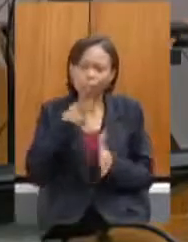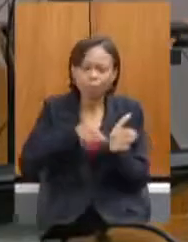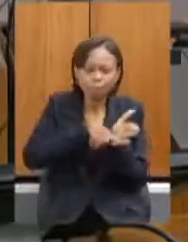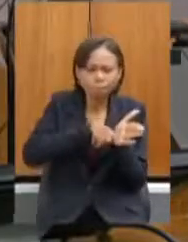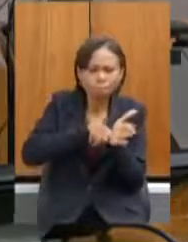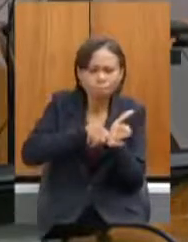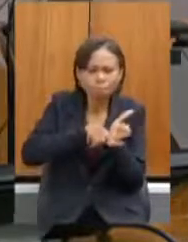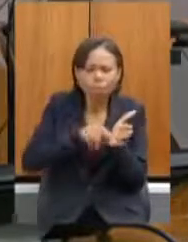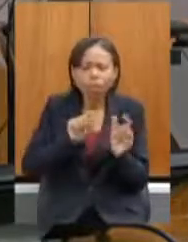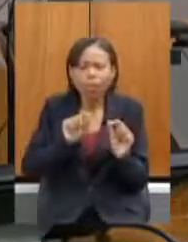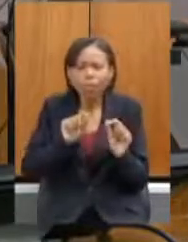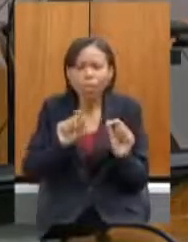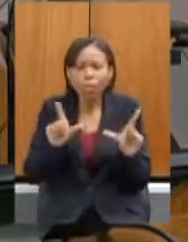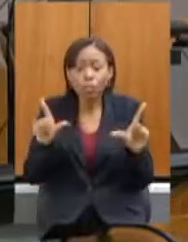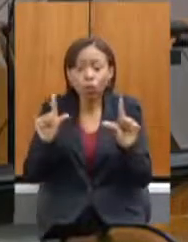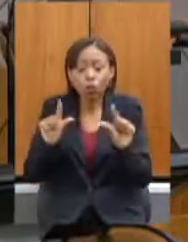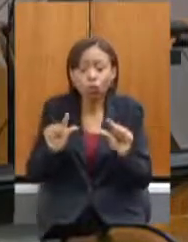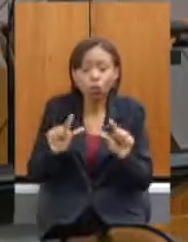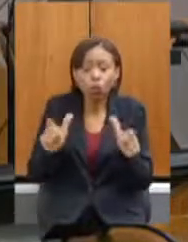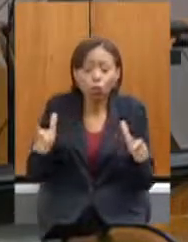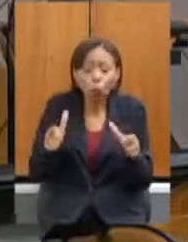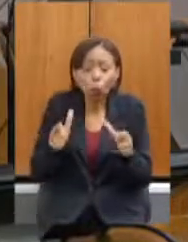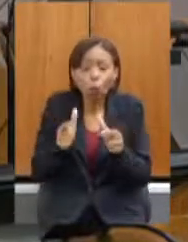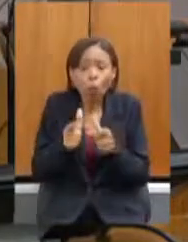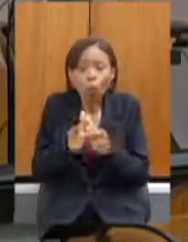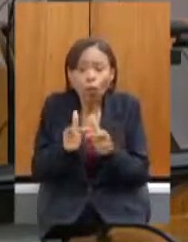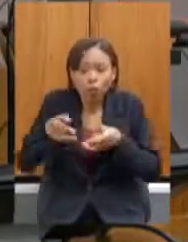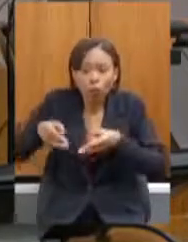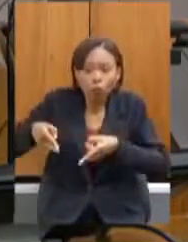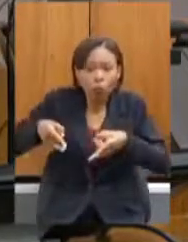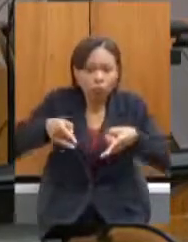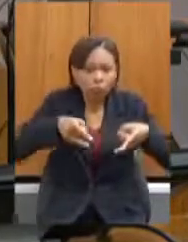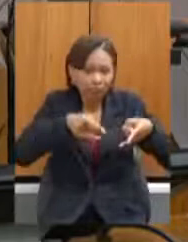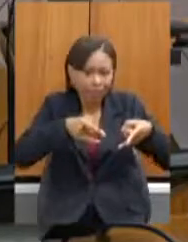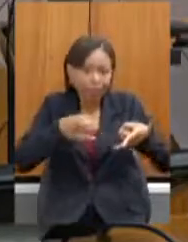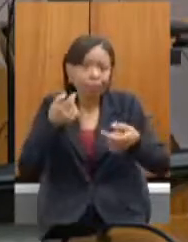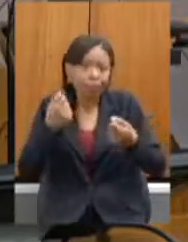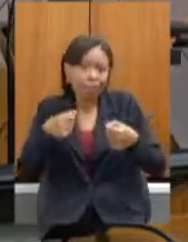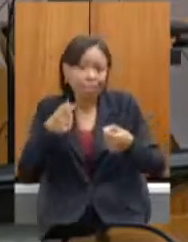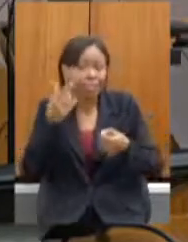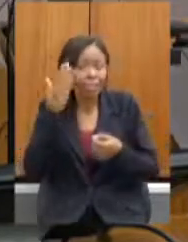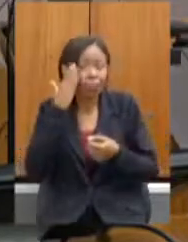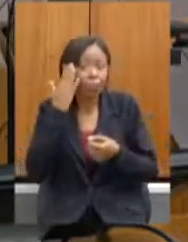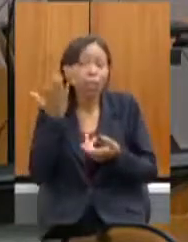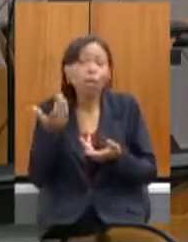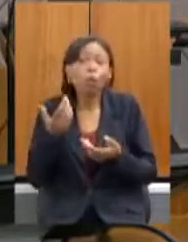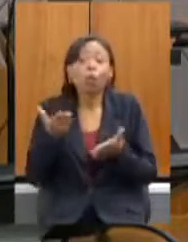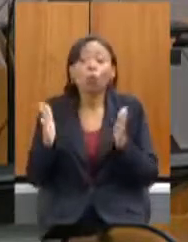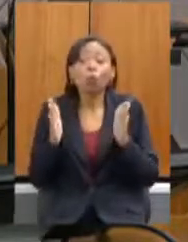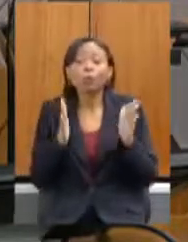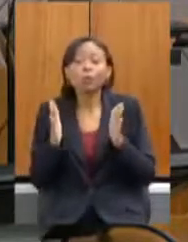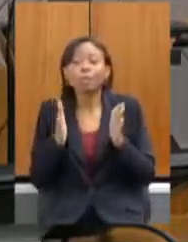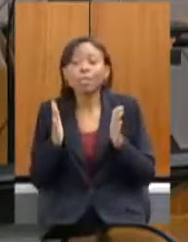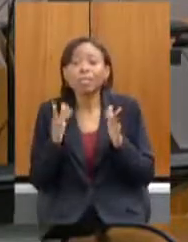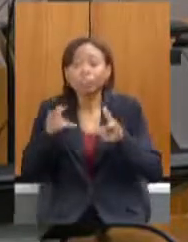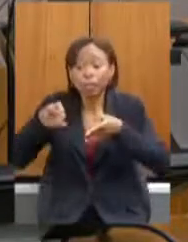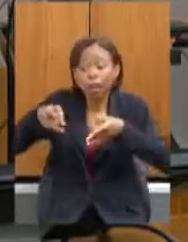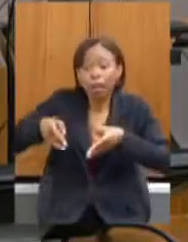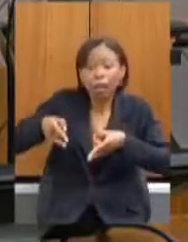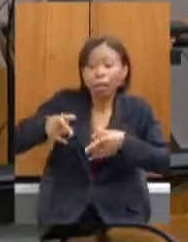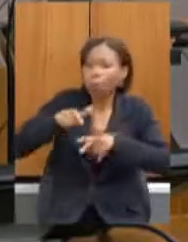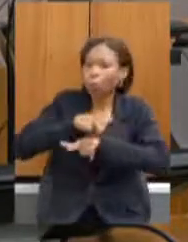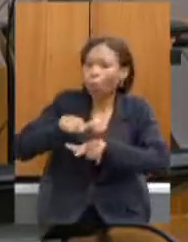esgotamento de leite eu preciso ter uma noção exata de qual é o tempo que eu vou ficar sem letras epidemia continuar como está